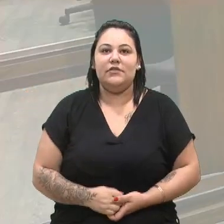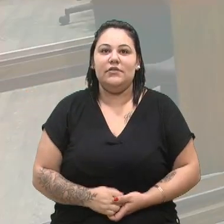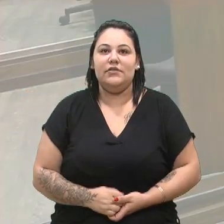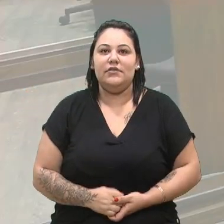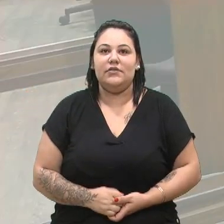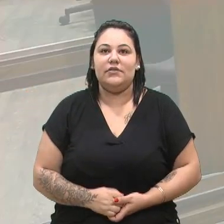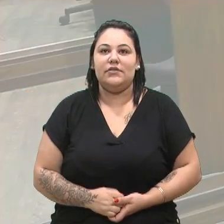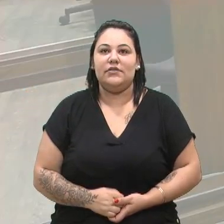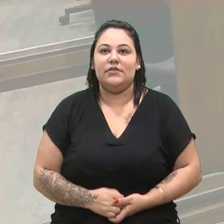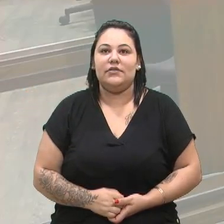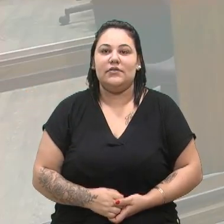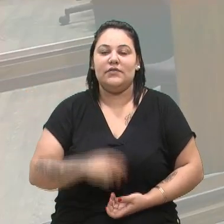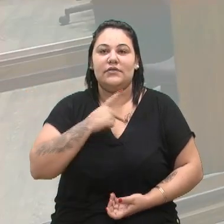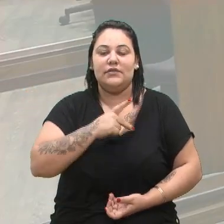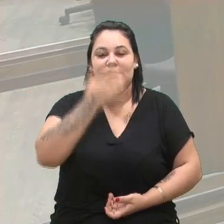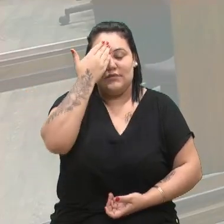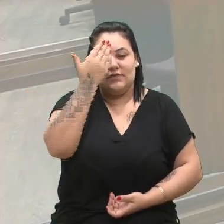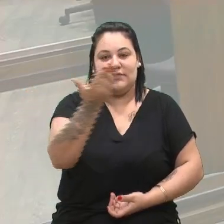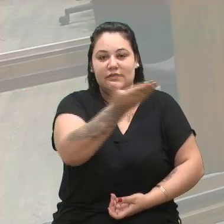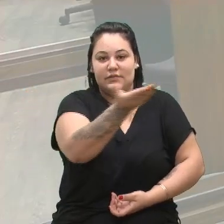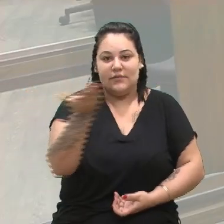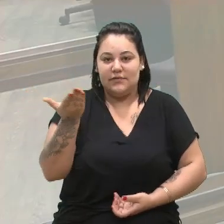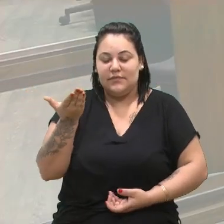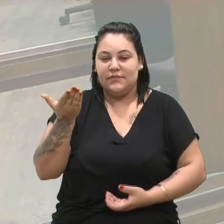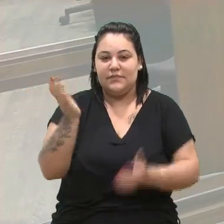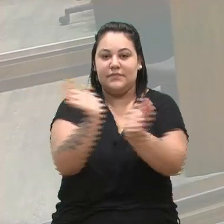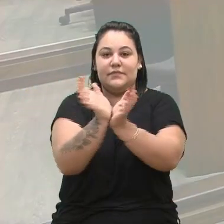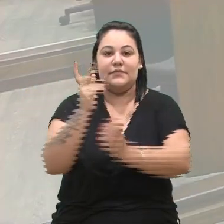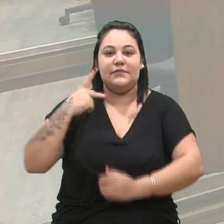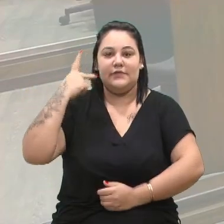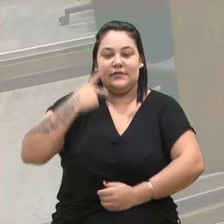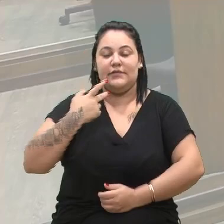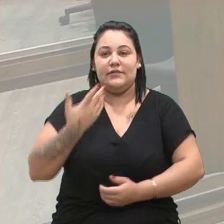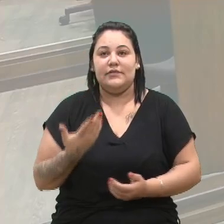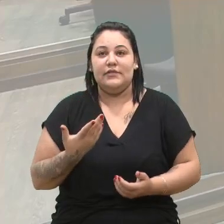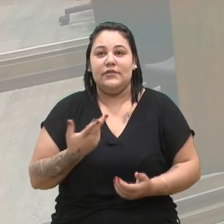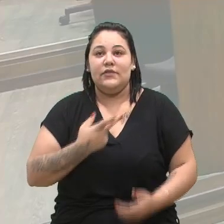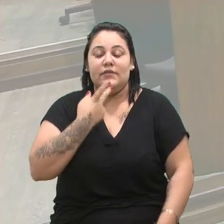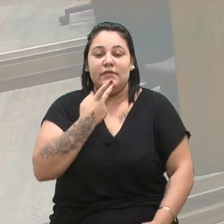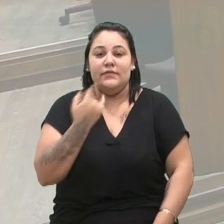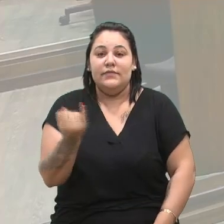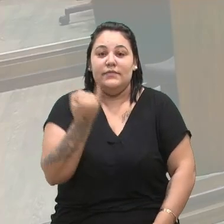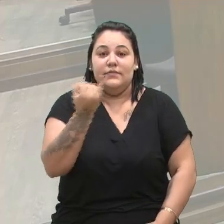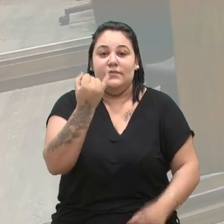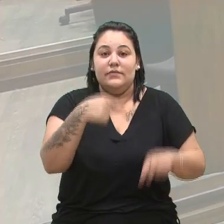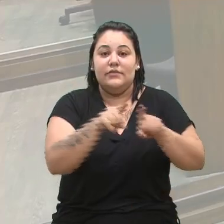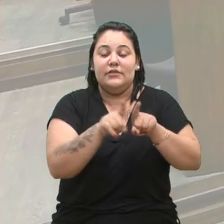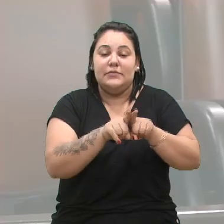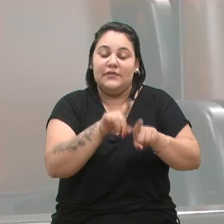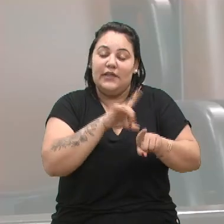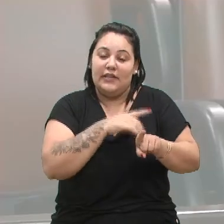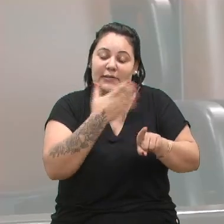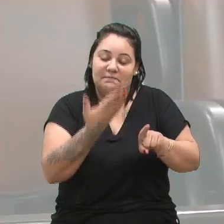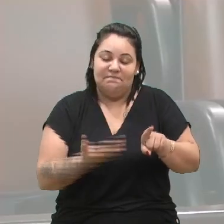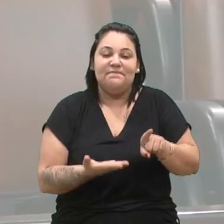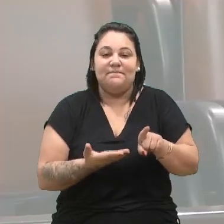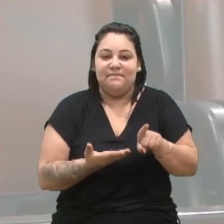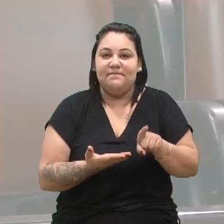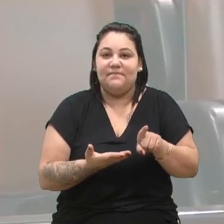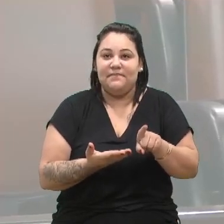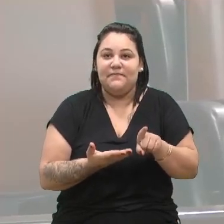Cumprimento a presidente e demais colegas vereadores. Eu vou relatar a importância que vai ter a